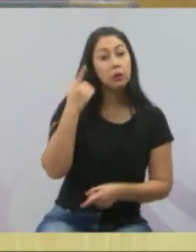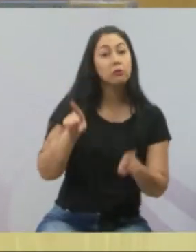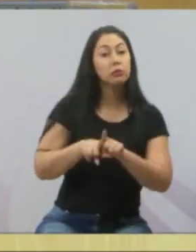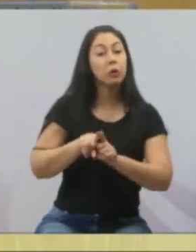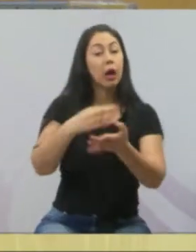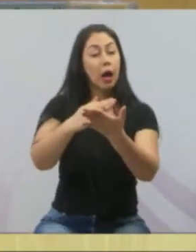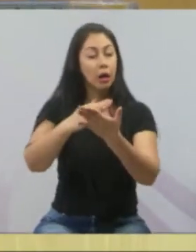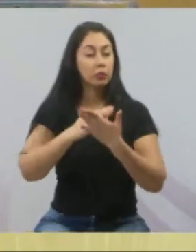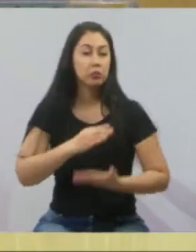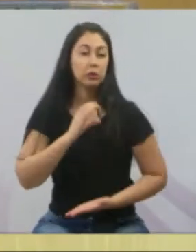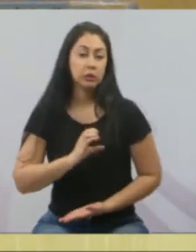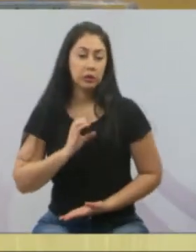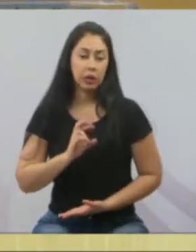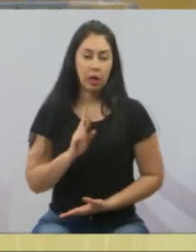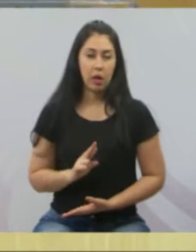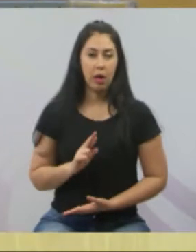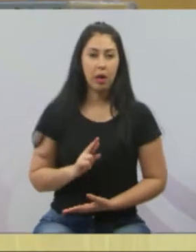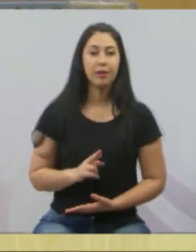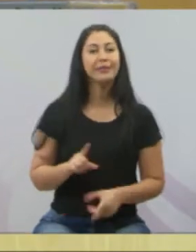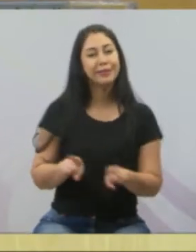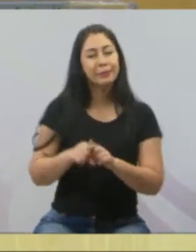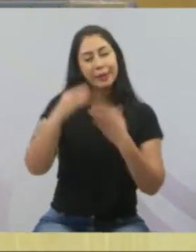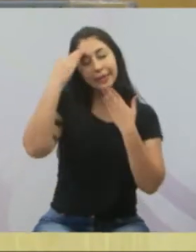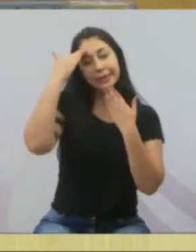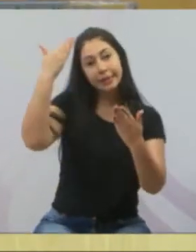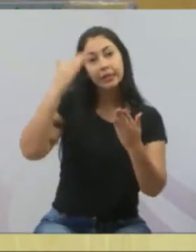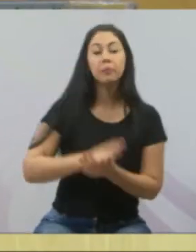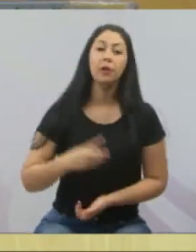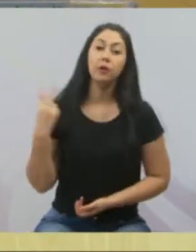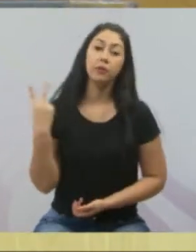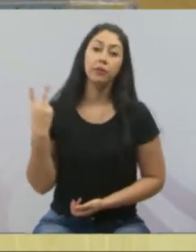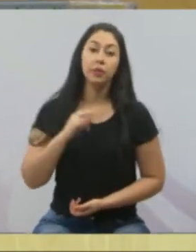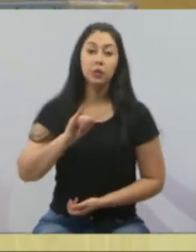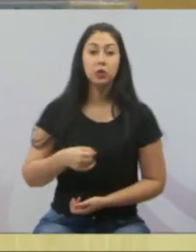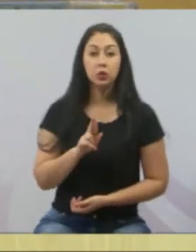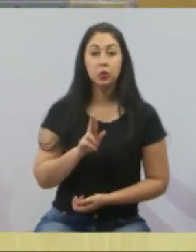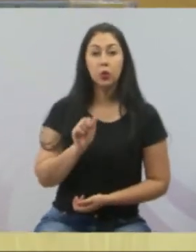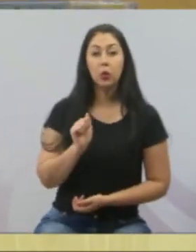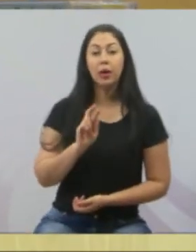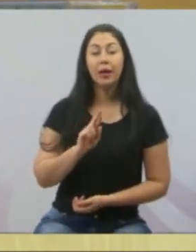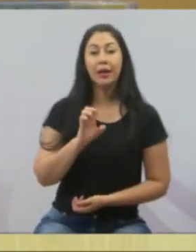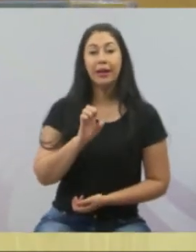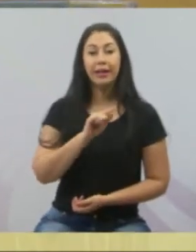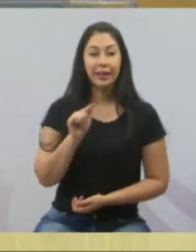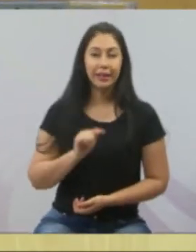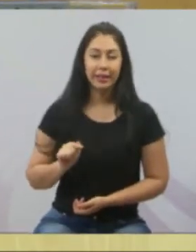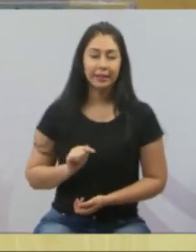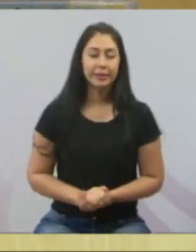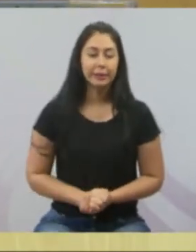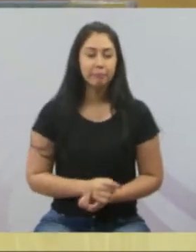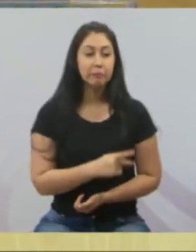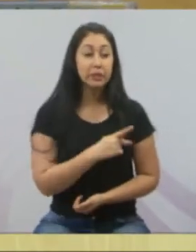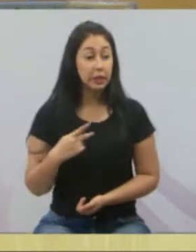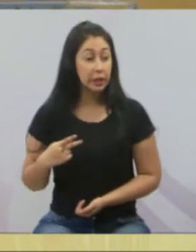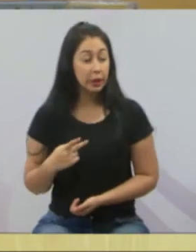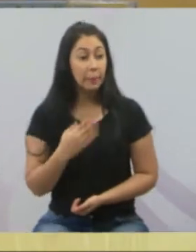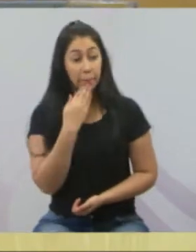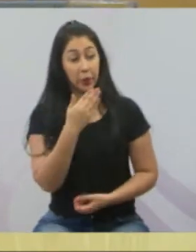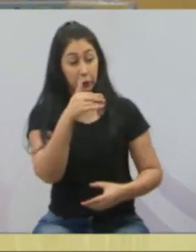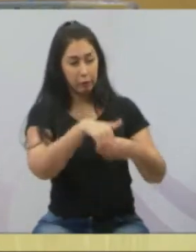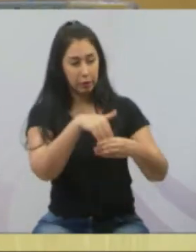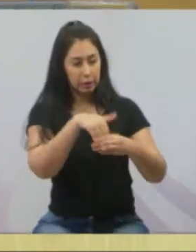as formalidades regimentais, seja oficiado da EDP, solicitando a troca de postes de madeira localizado em frente ao número 411, na Rua Urupã,